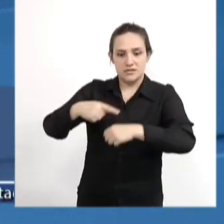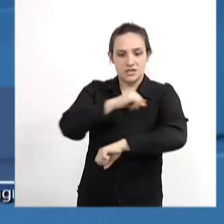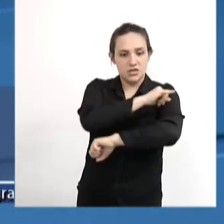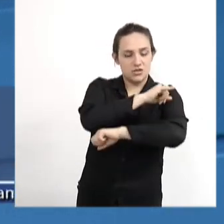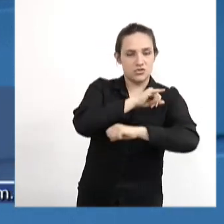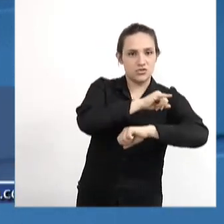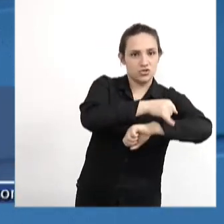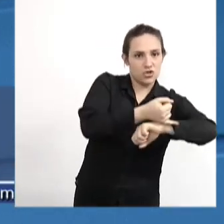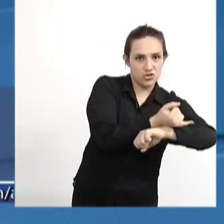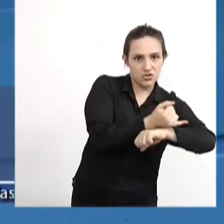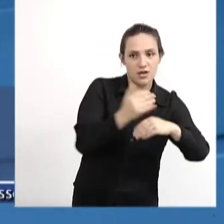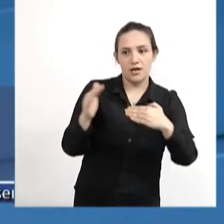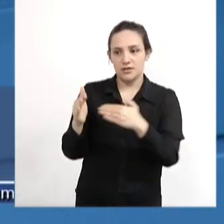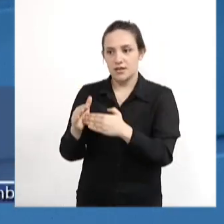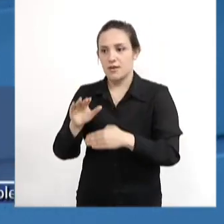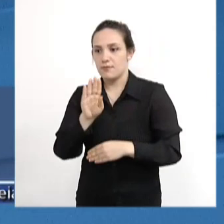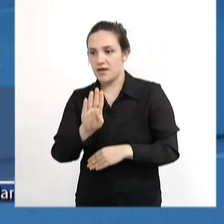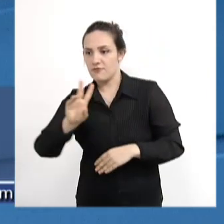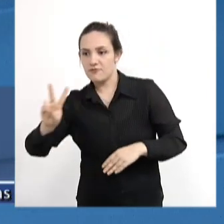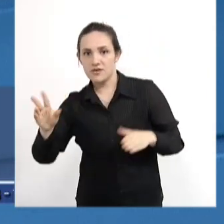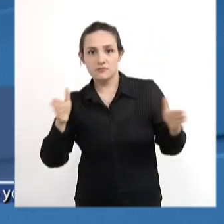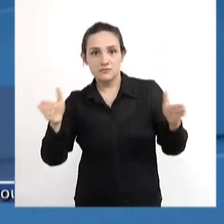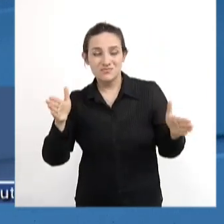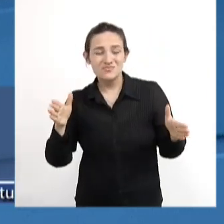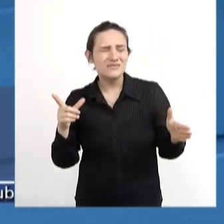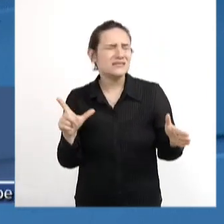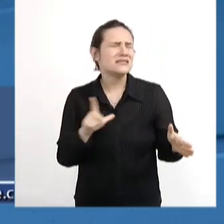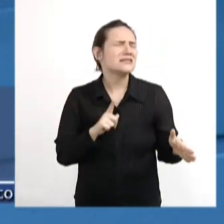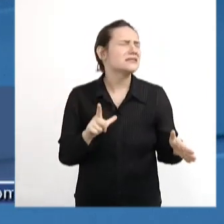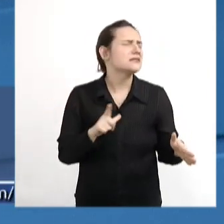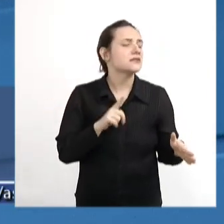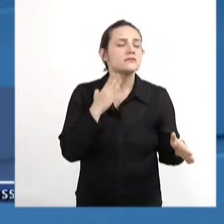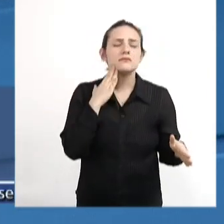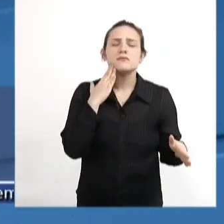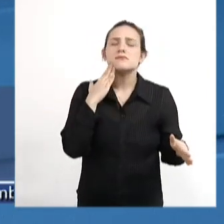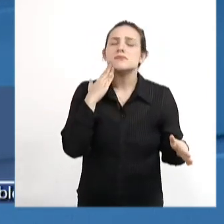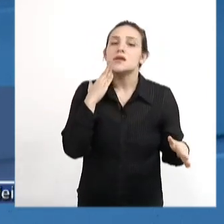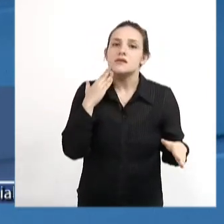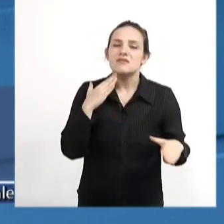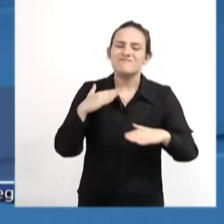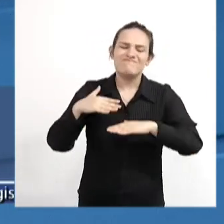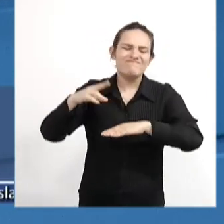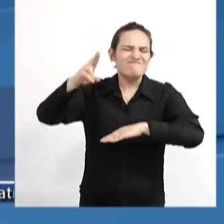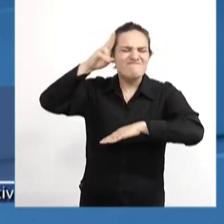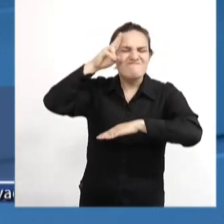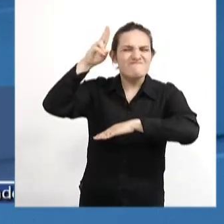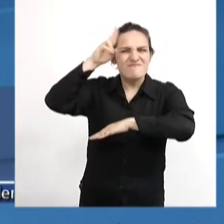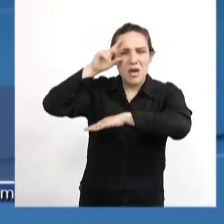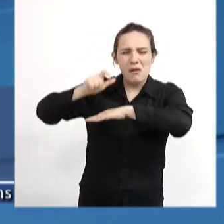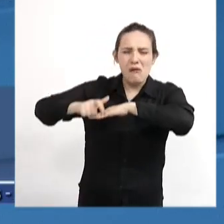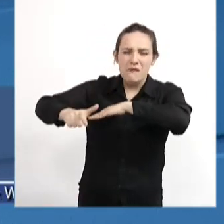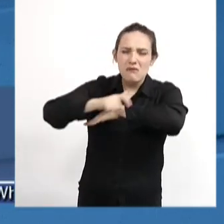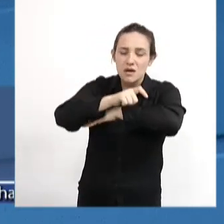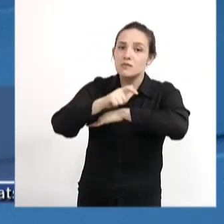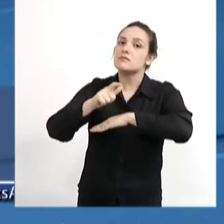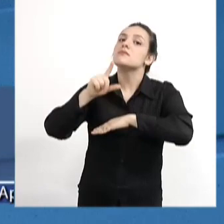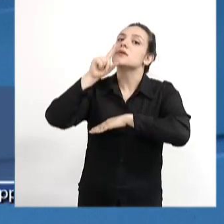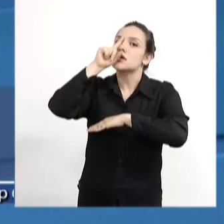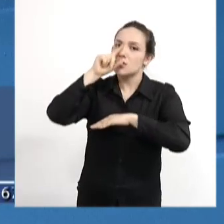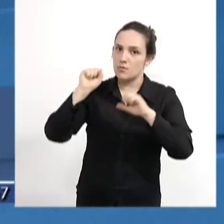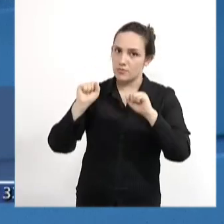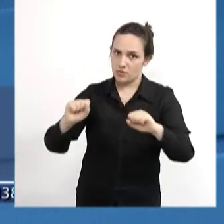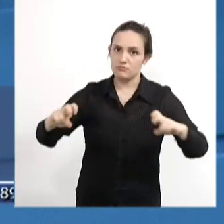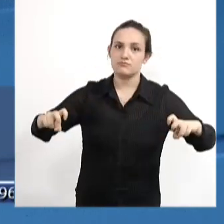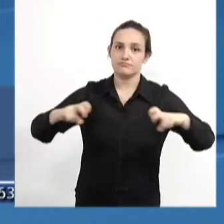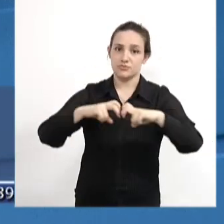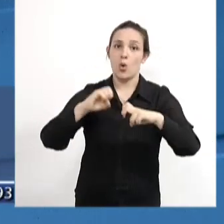estão enfrentando sérios problemas com o estado precário da pavimentação asfáltica, com riscos de acidentes e danos